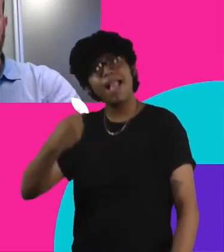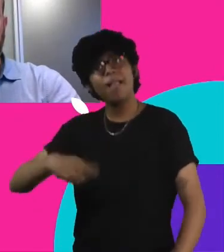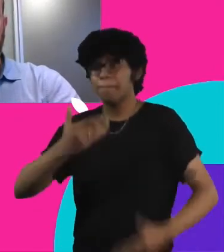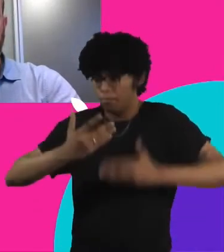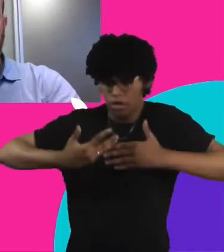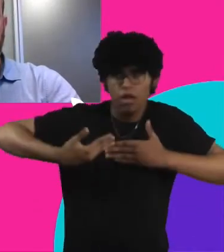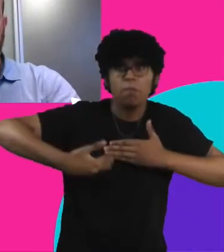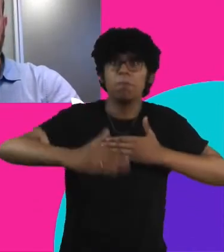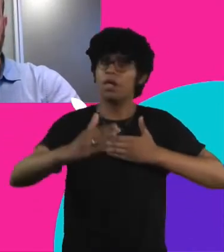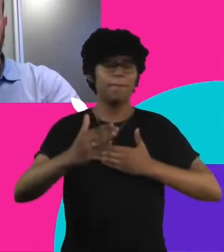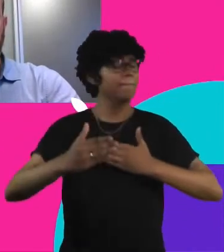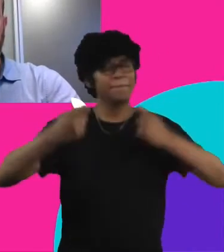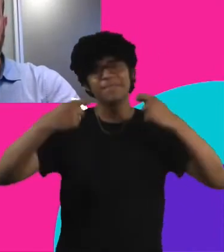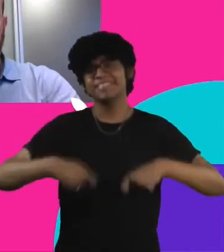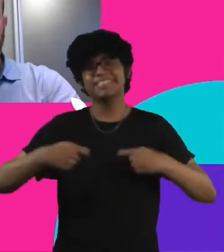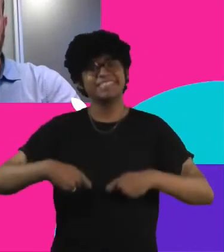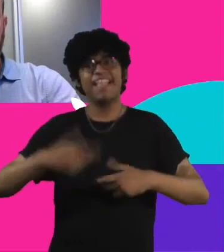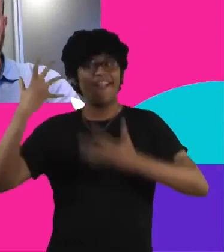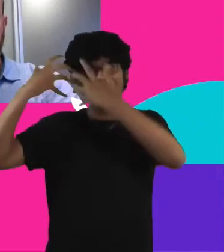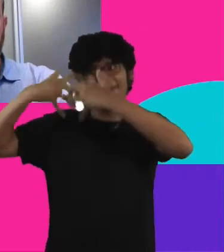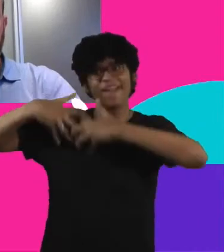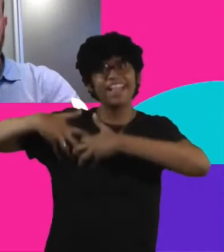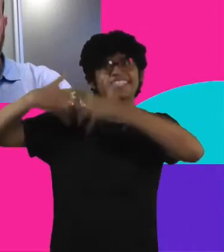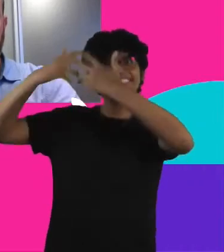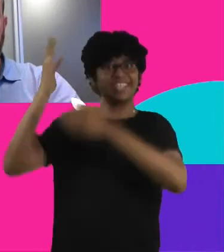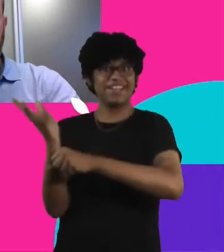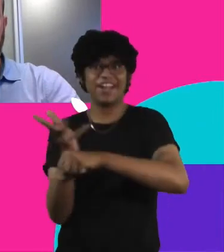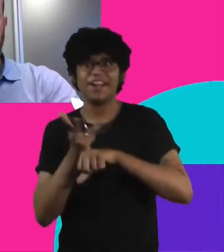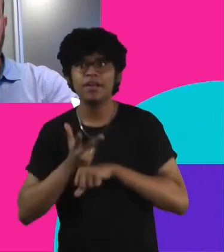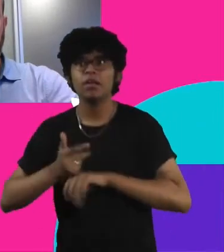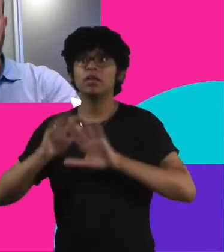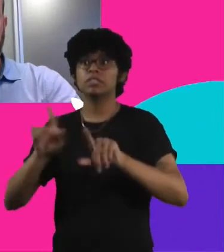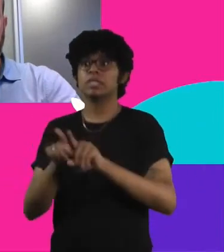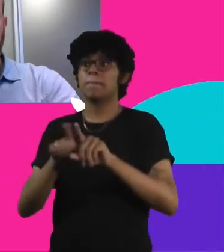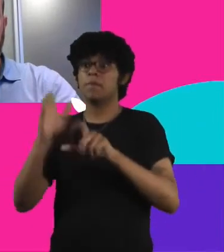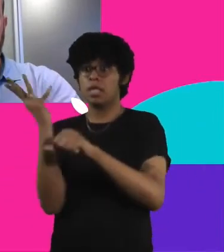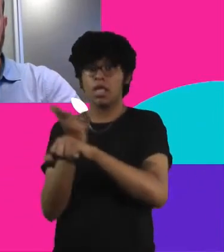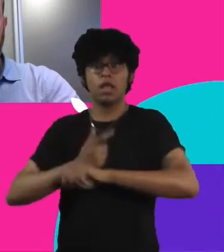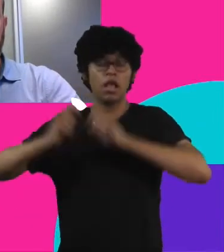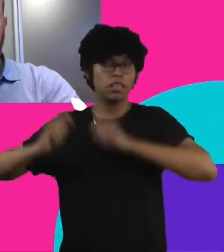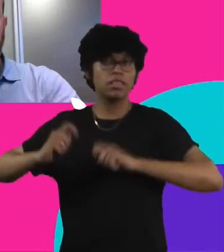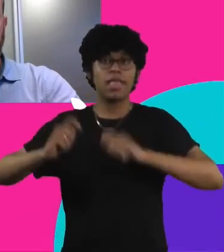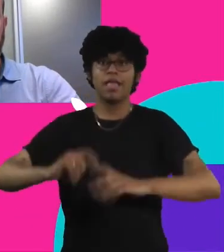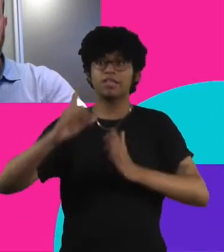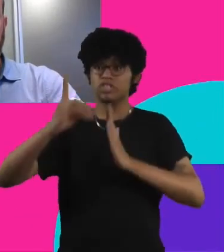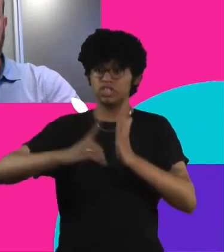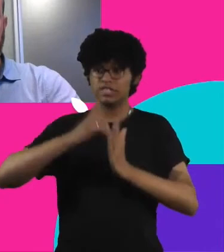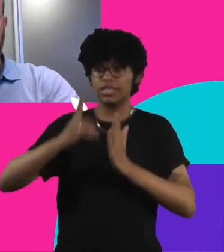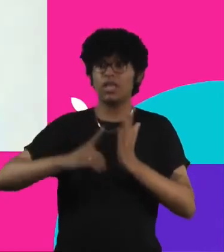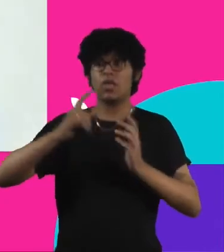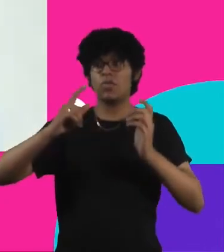é o cognitivo, são os soft skills, mas a habilidade de você trabalhar com o digital e com dados é algo que